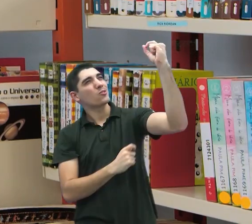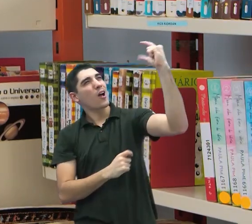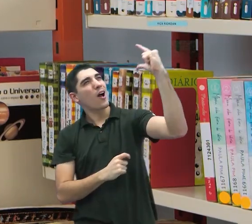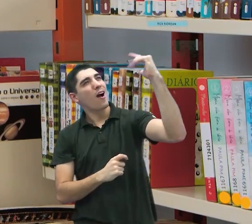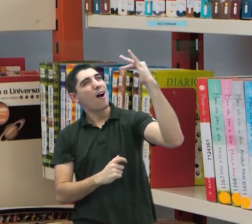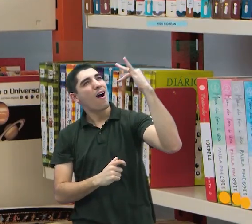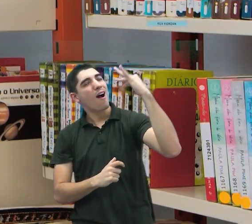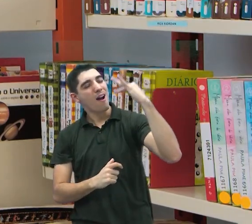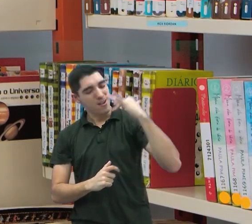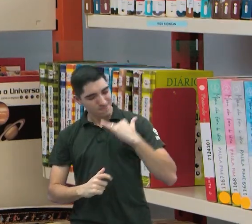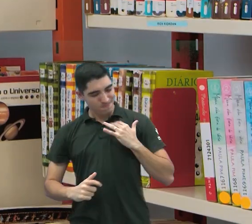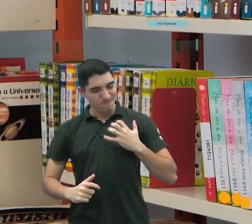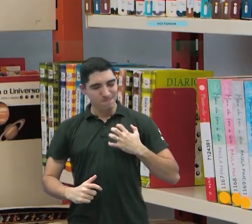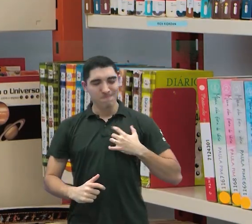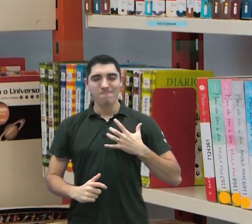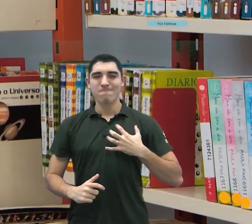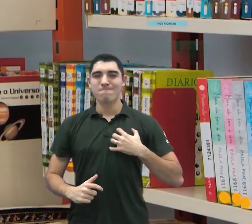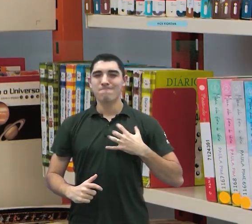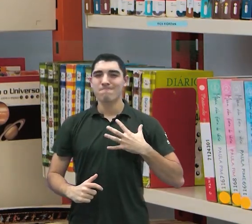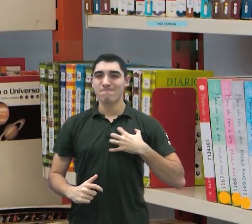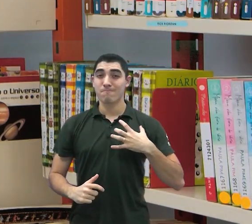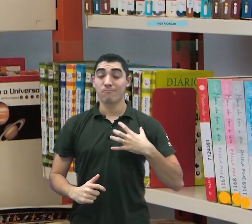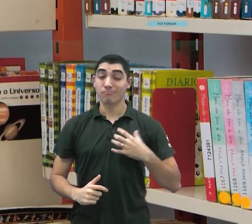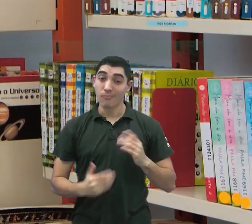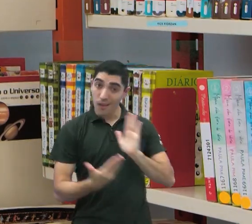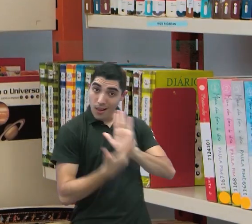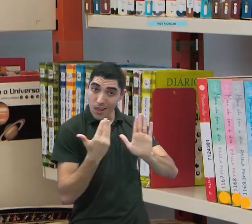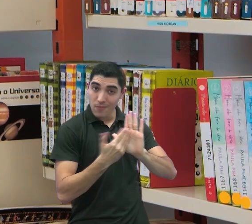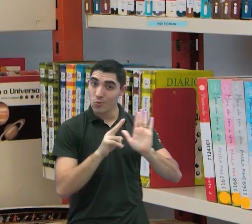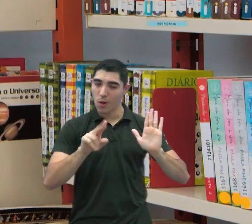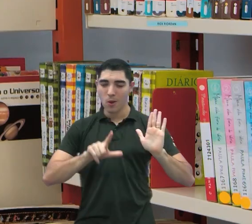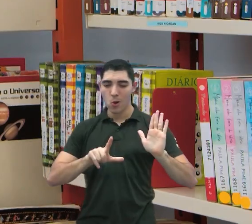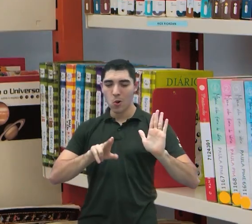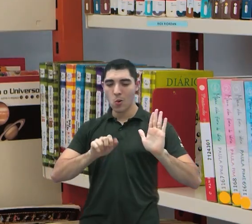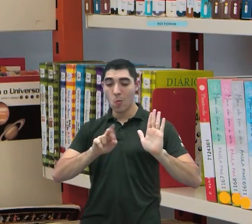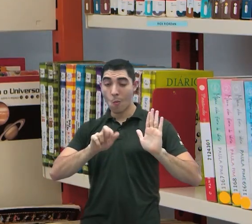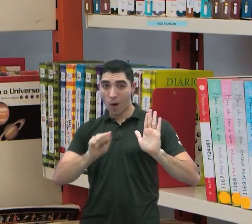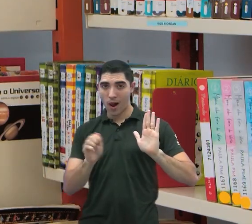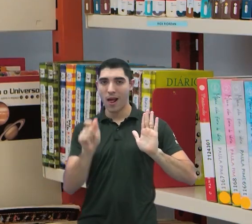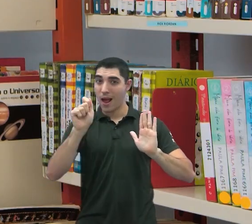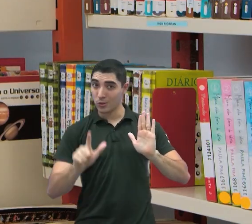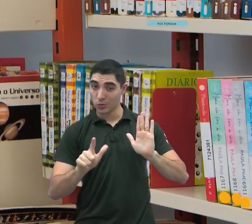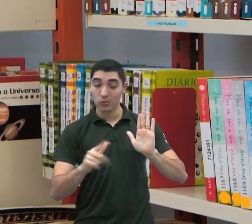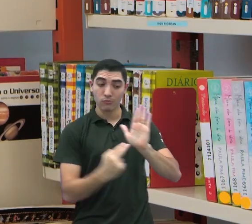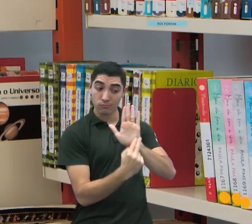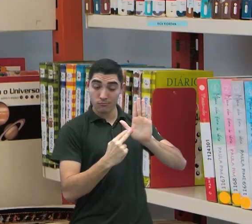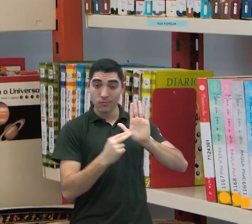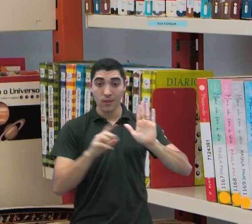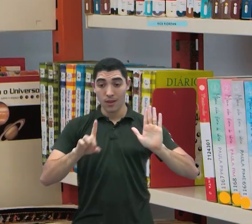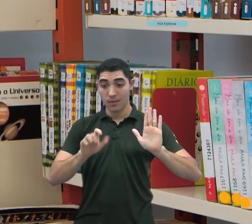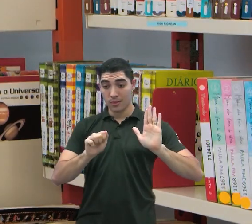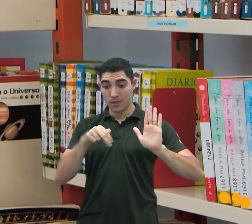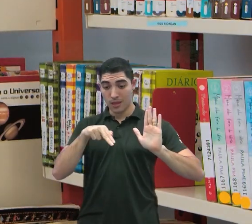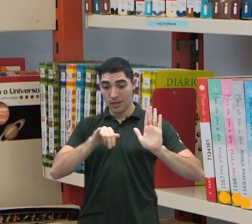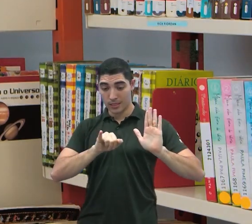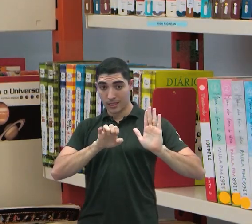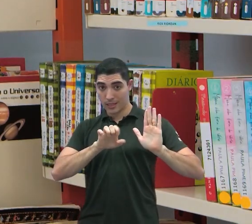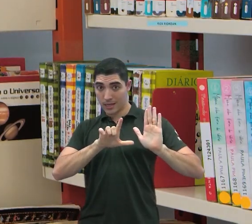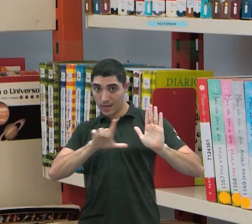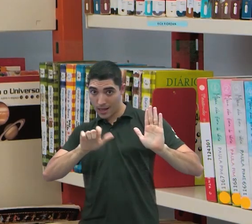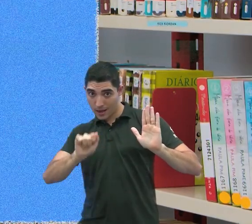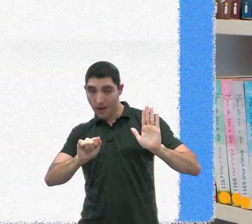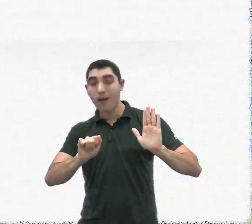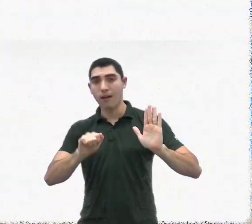no coração da menina Lua. Esse trecho é do livro Luar Azul, de Daniela Penelope, e esse livro tem na